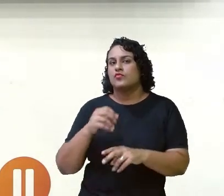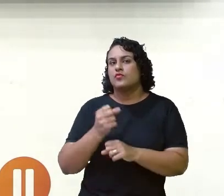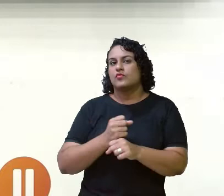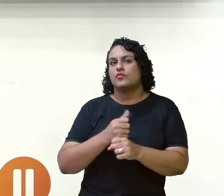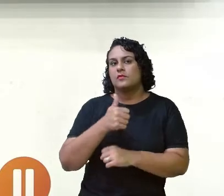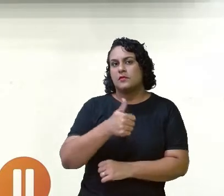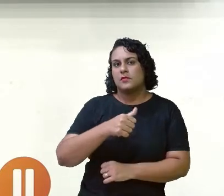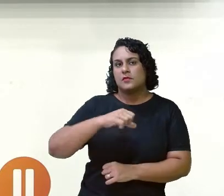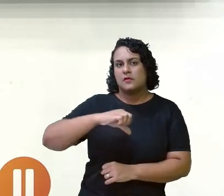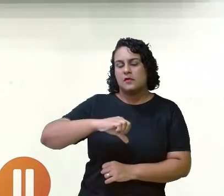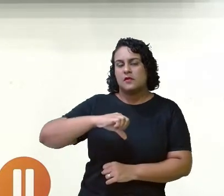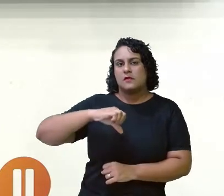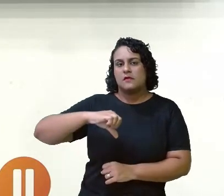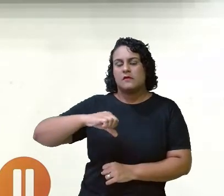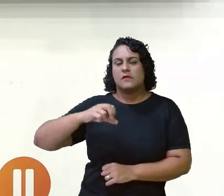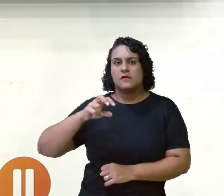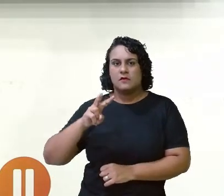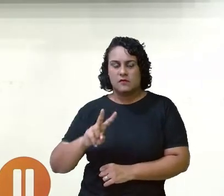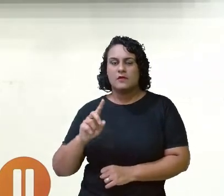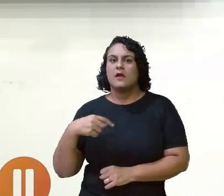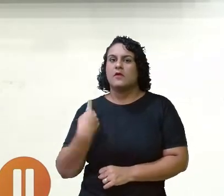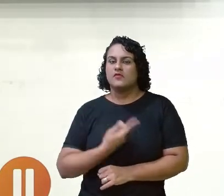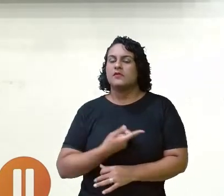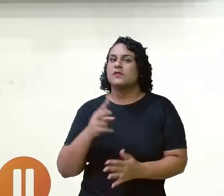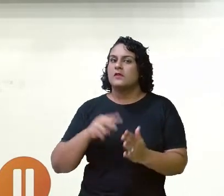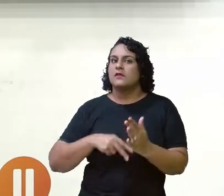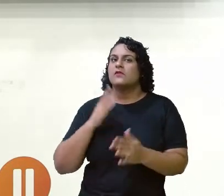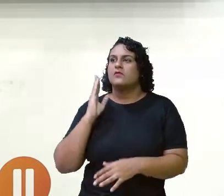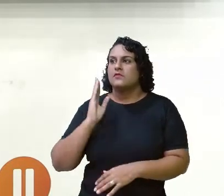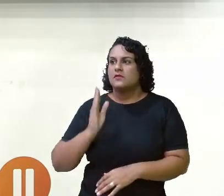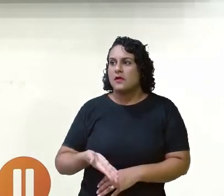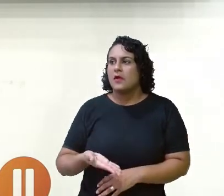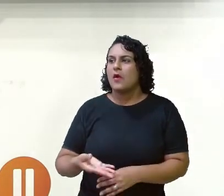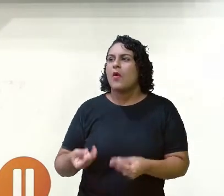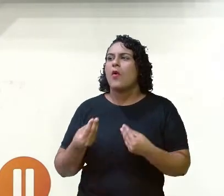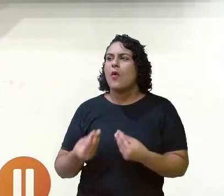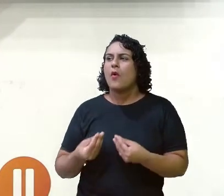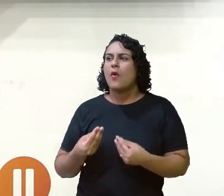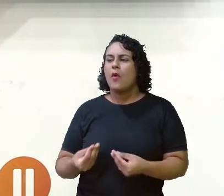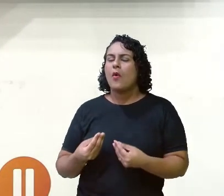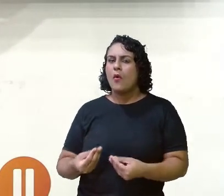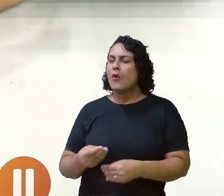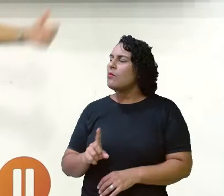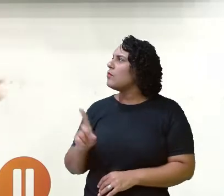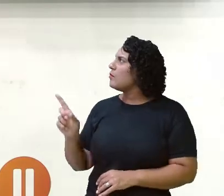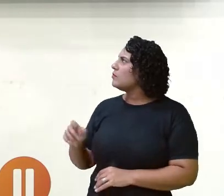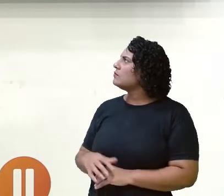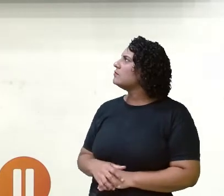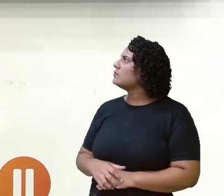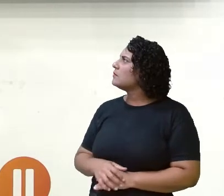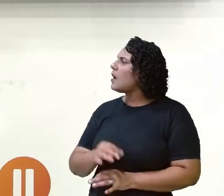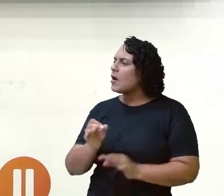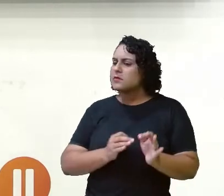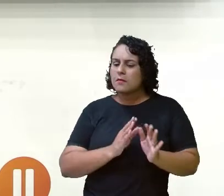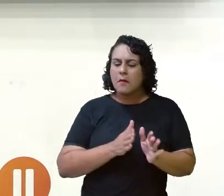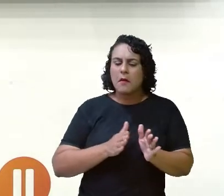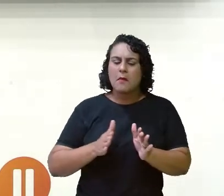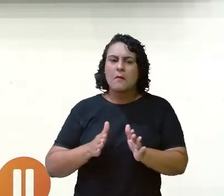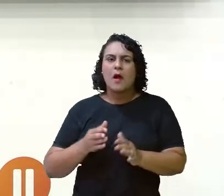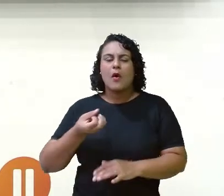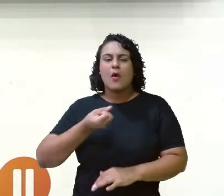1992. Esse texto a gente já leu. Eu só quero saber aqui como é que a gente faria a decomposição e o